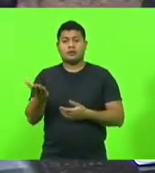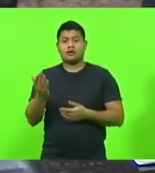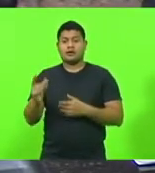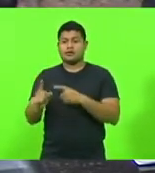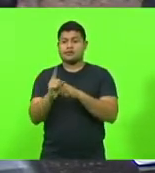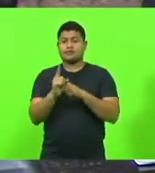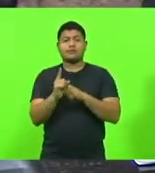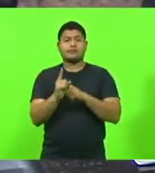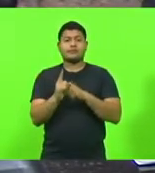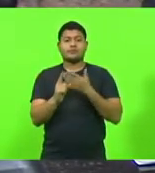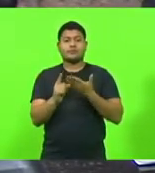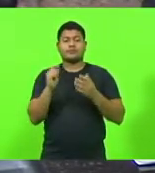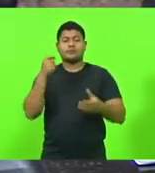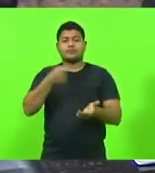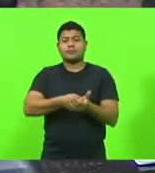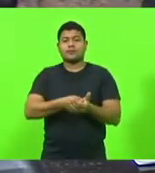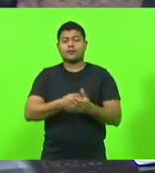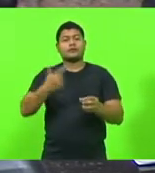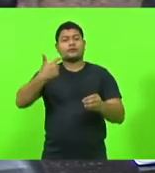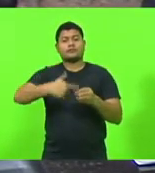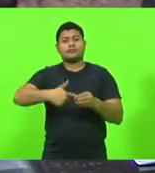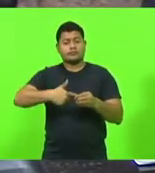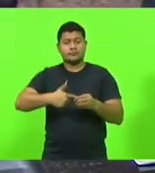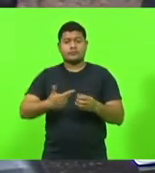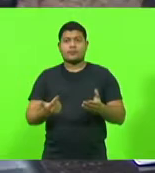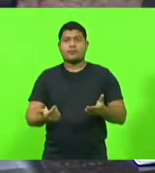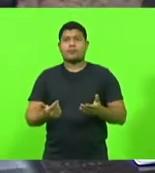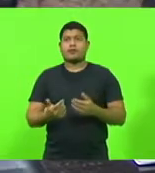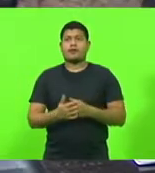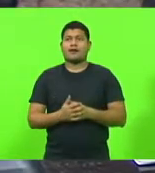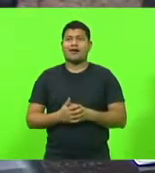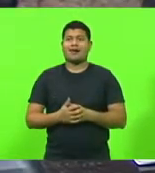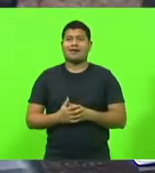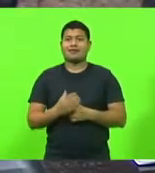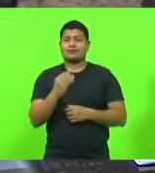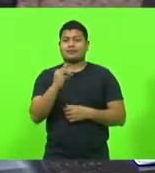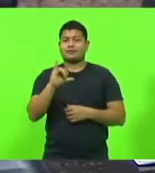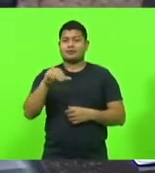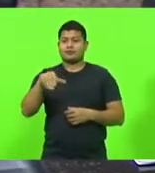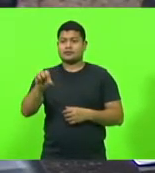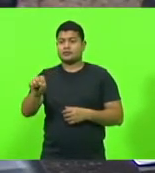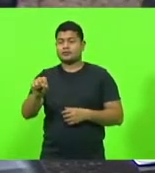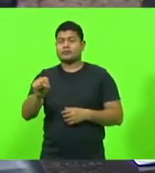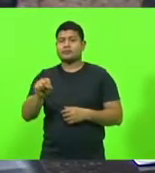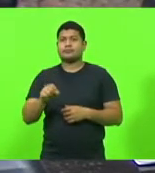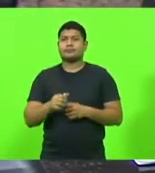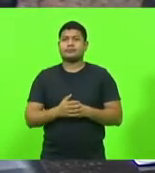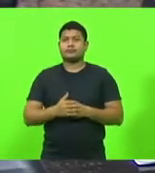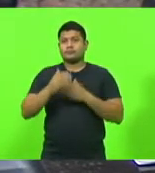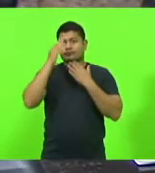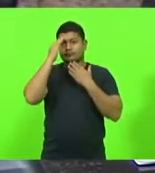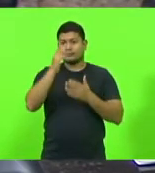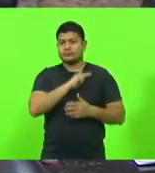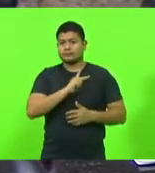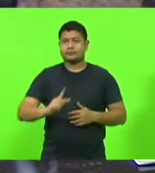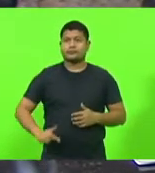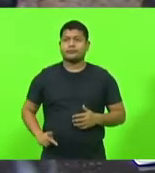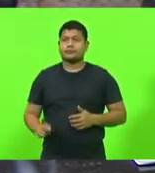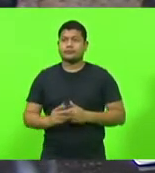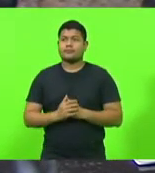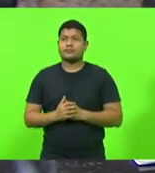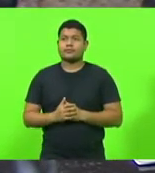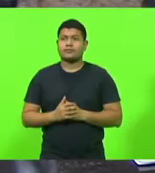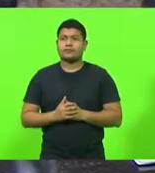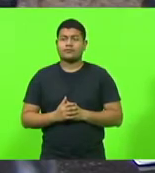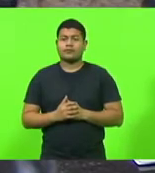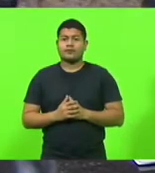que define o que vai ser taxado em ICMS no preço do combustível. Obrigado, presidente.